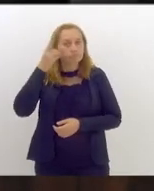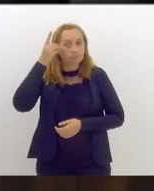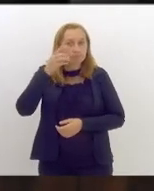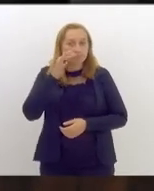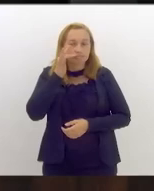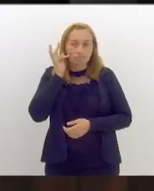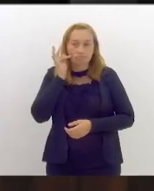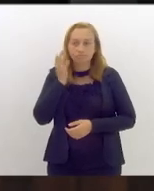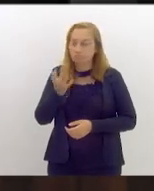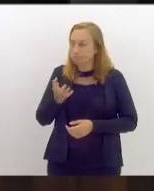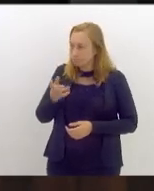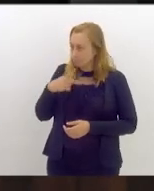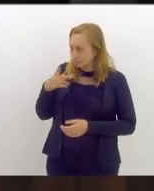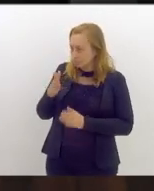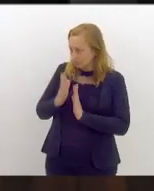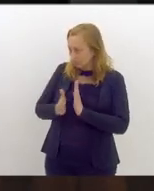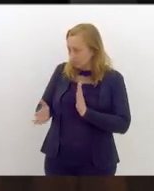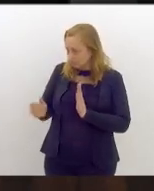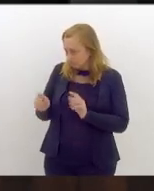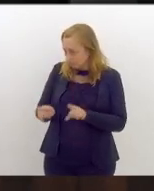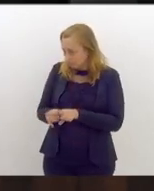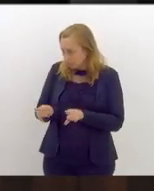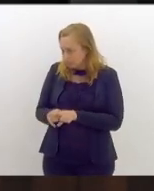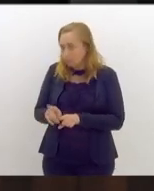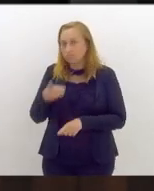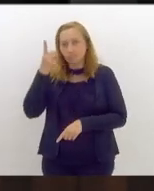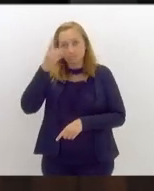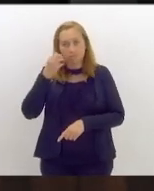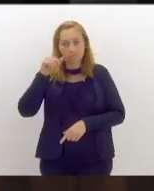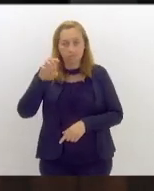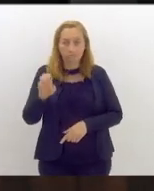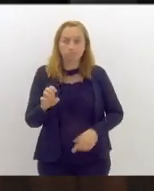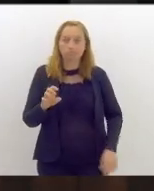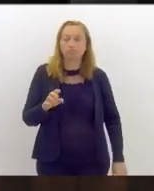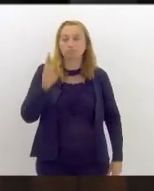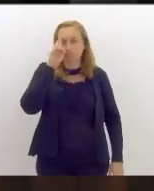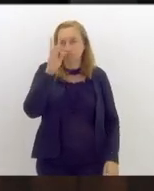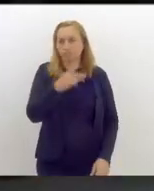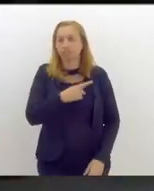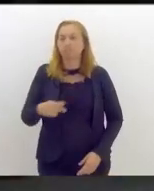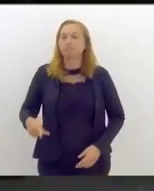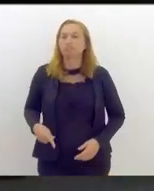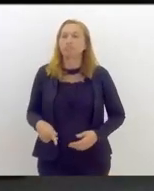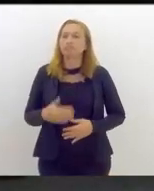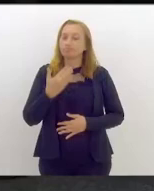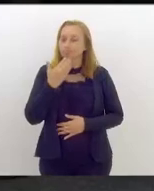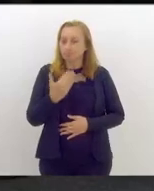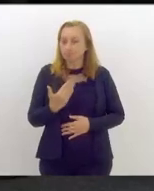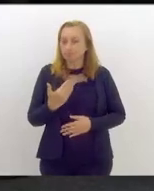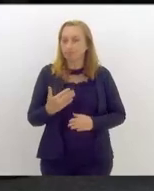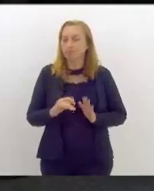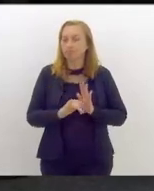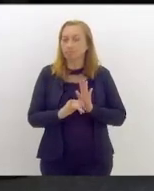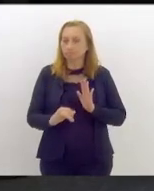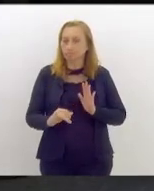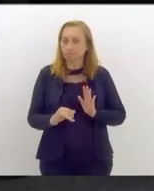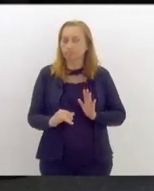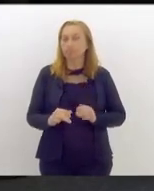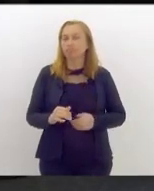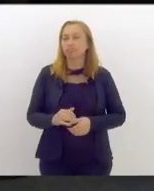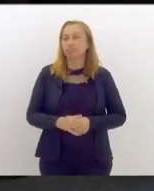quer levantar alguma questão de ordem não Deputado Alexandre presidente foi requerida publicação do meu